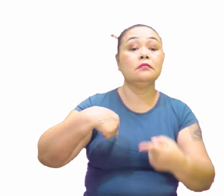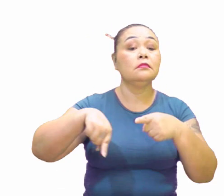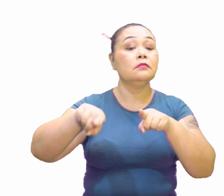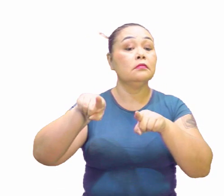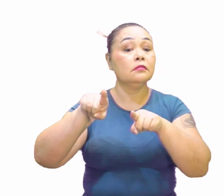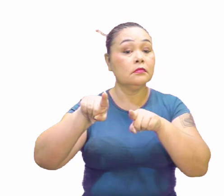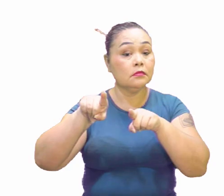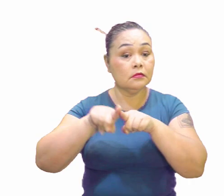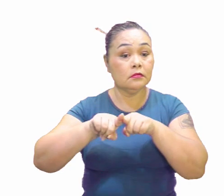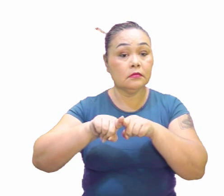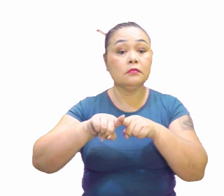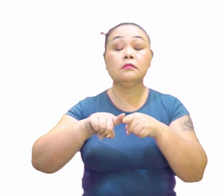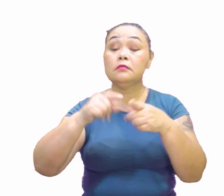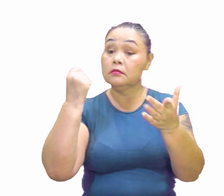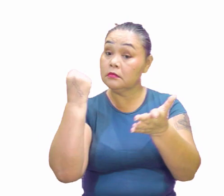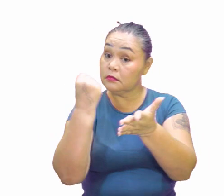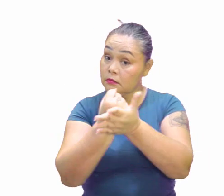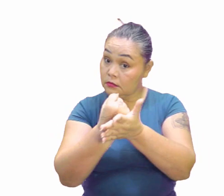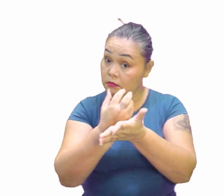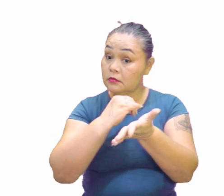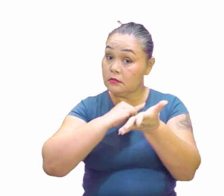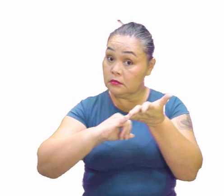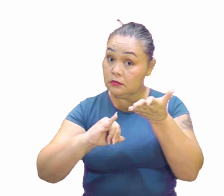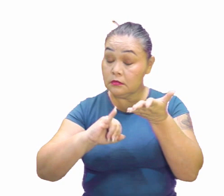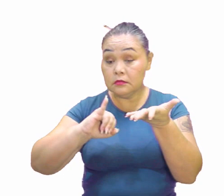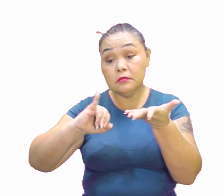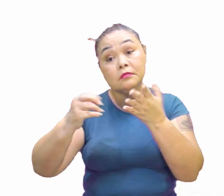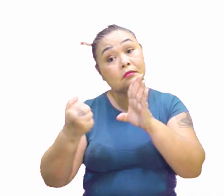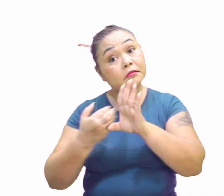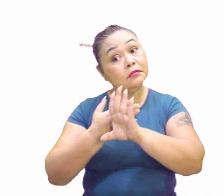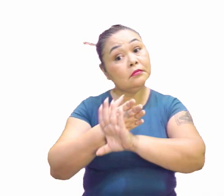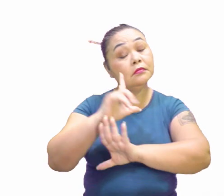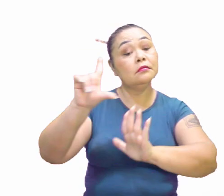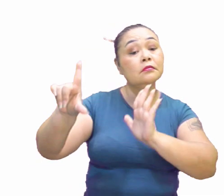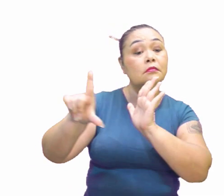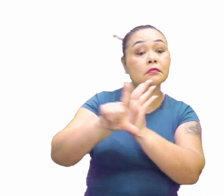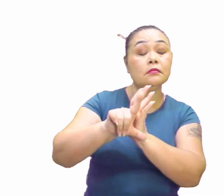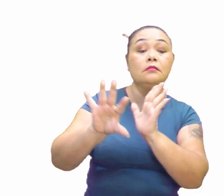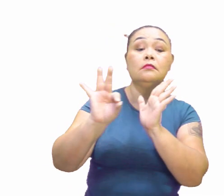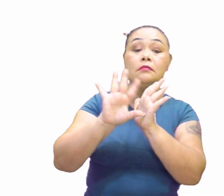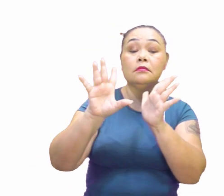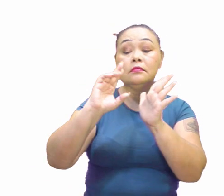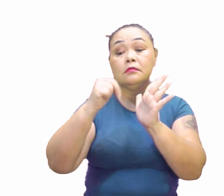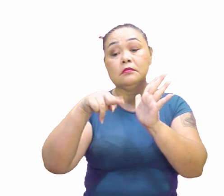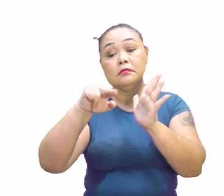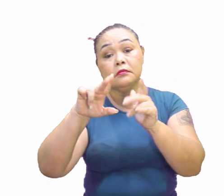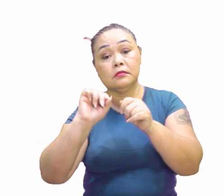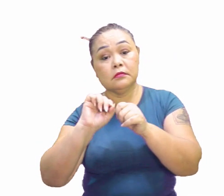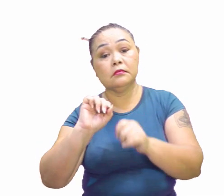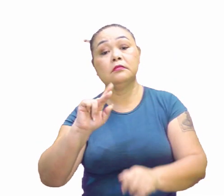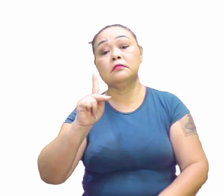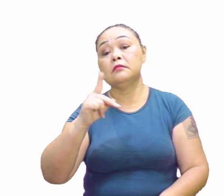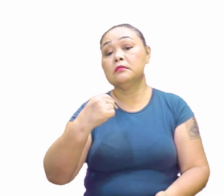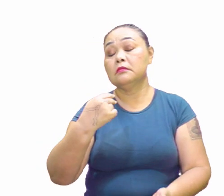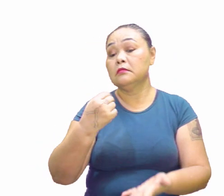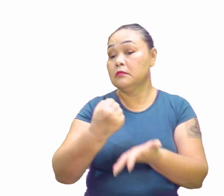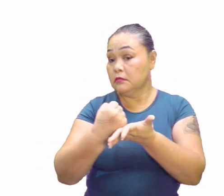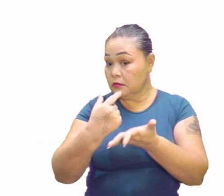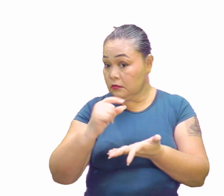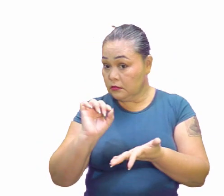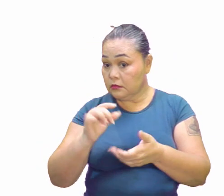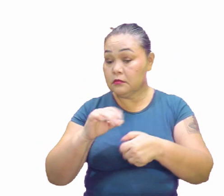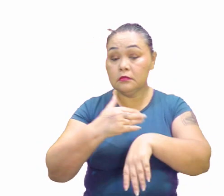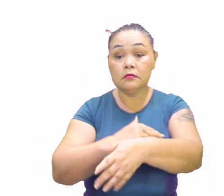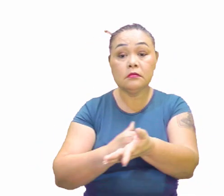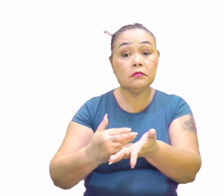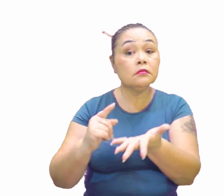que pagam imposto, das ilícitas, ó, maconha, cocaína, crack, êxtase e